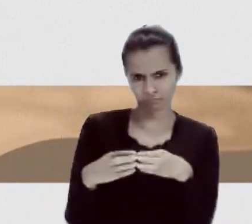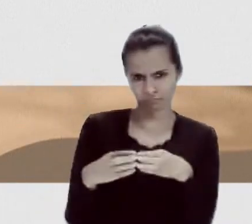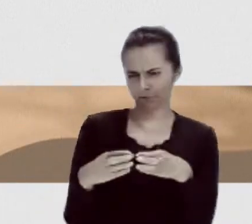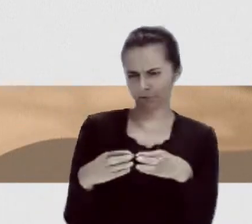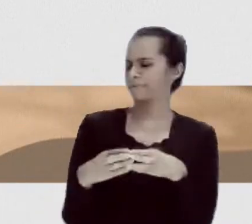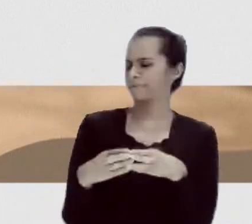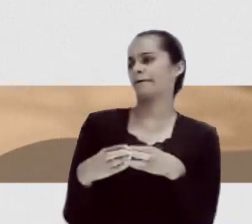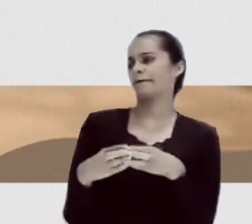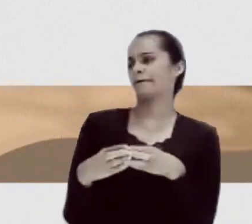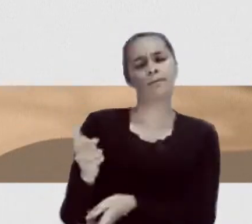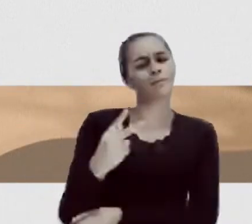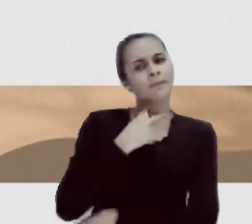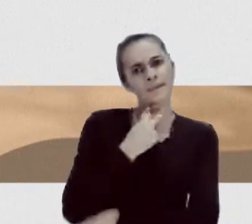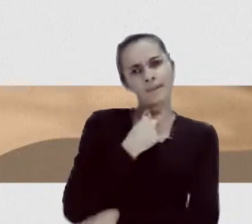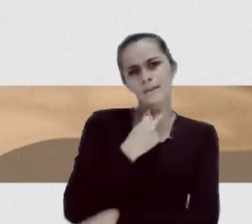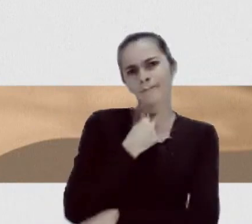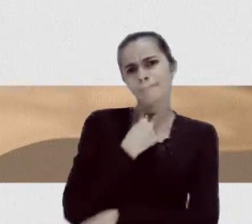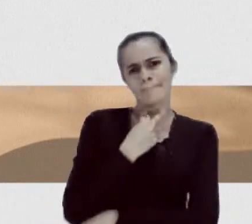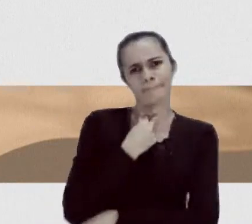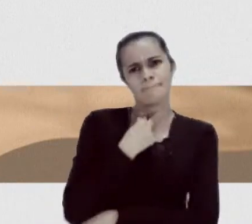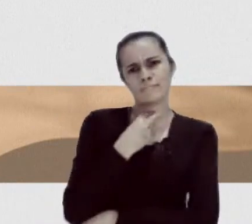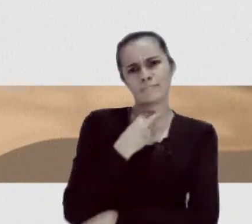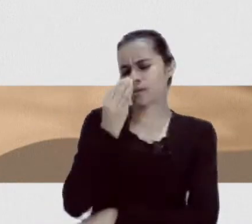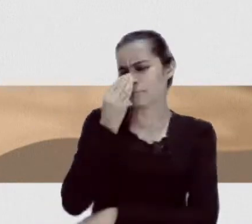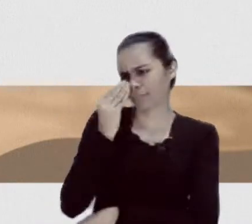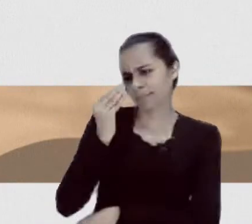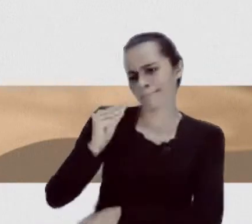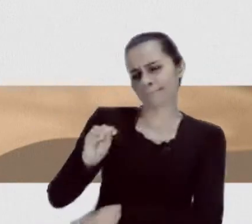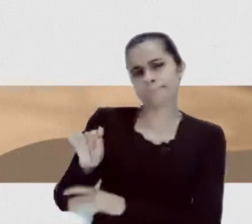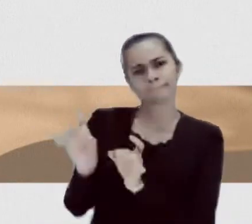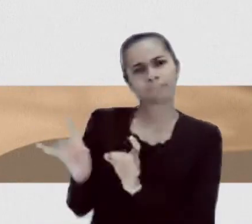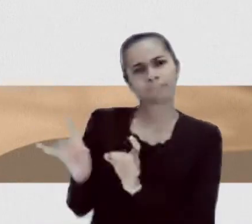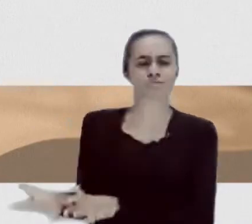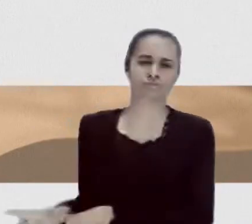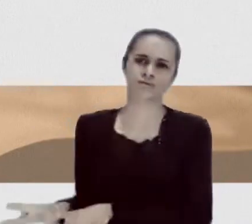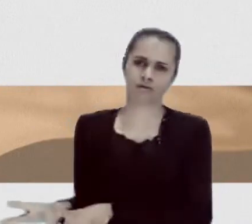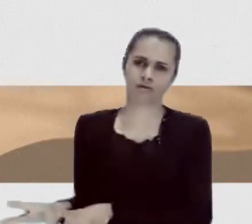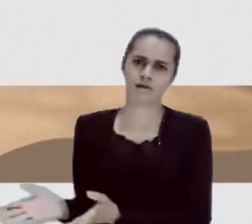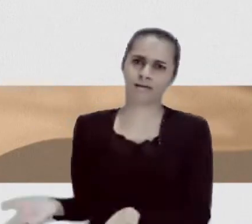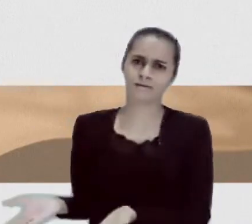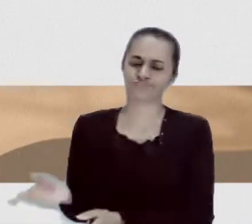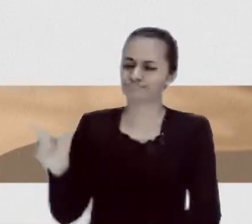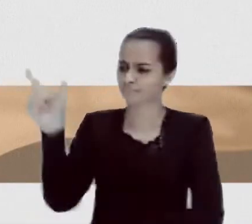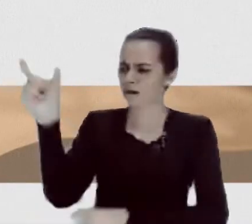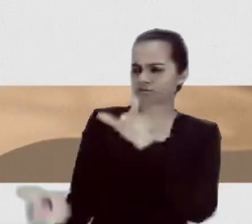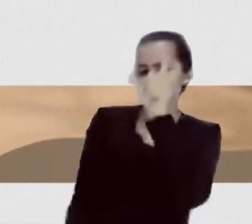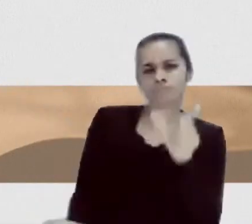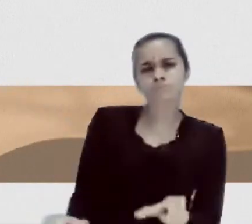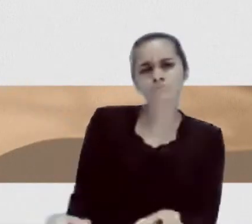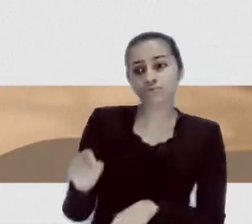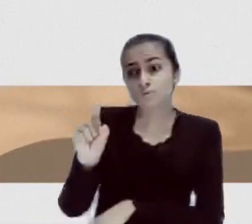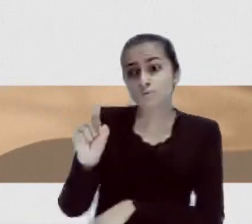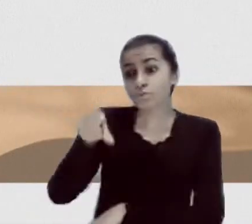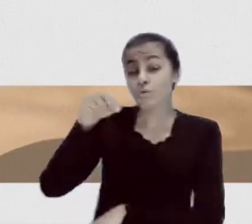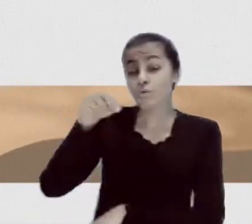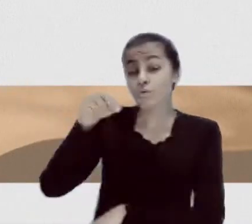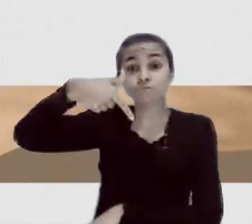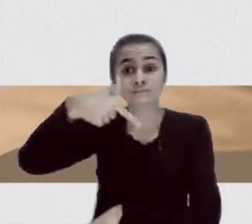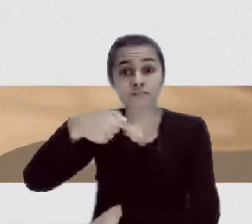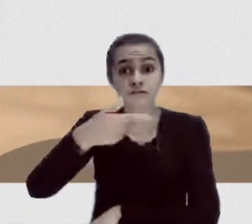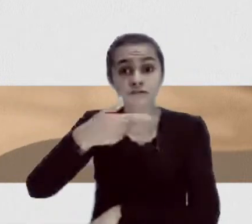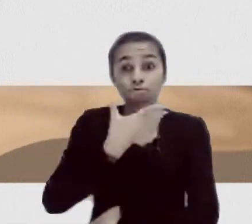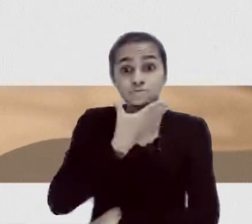a fim de servir às mesas. Irmãos, escolham entre vocês 7 homens de bom testemunho, cheios do